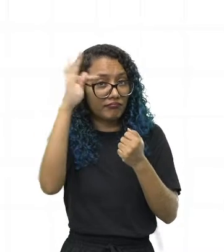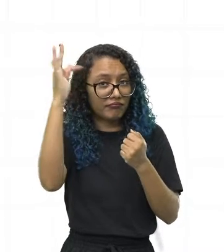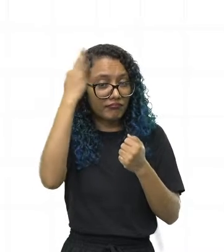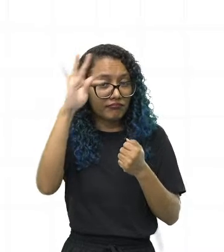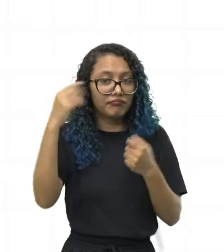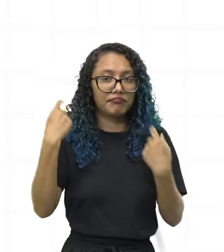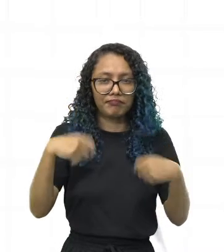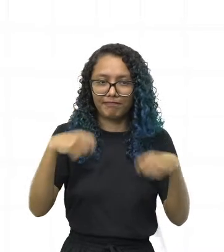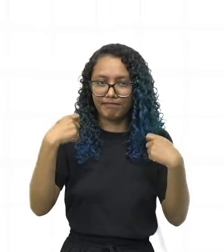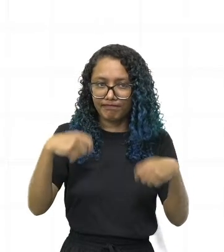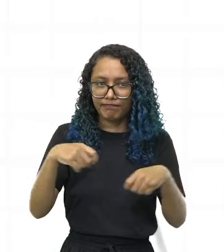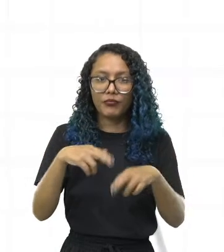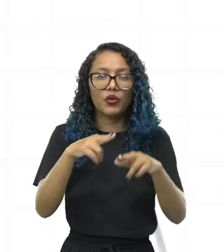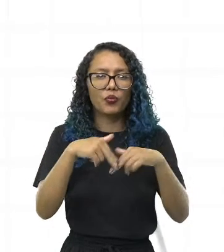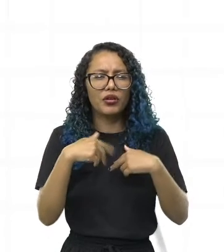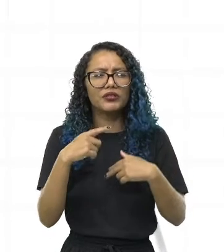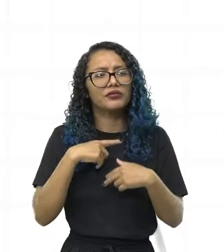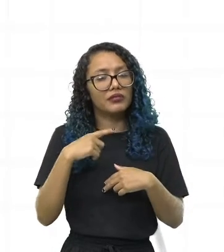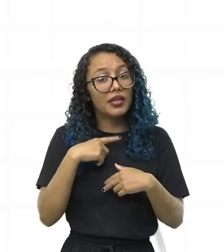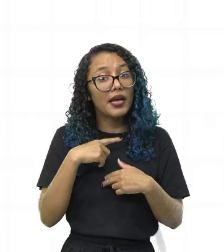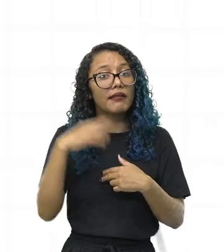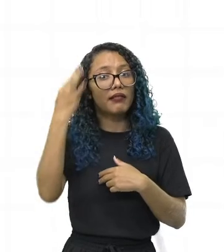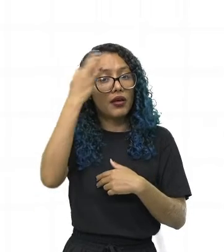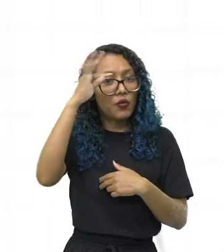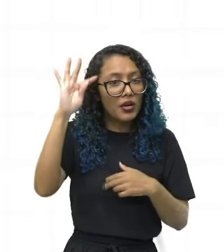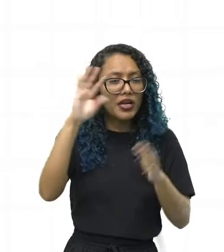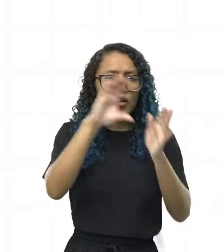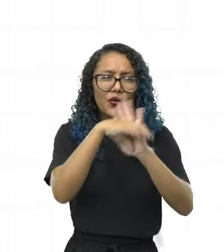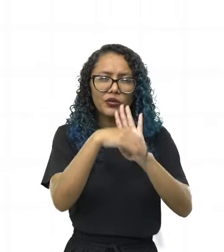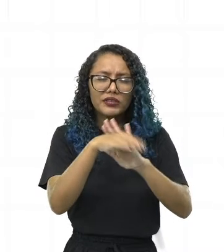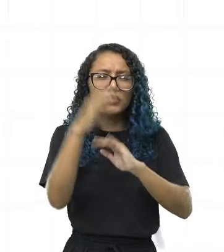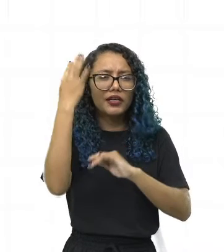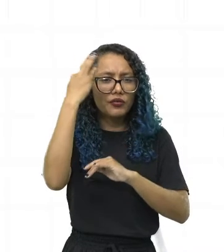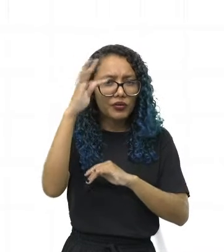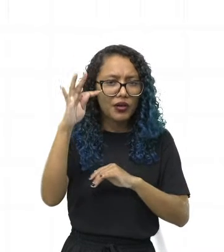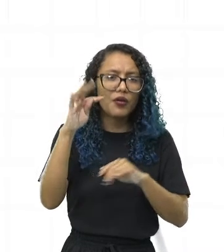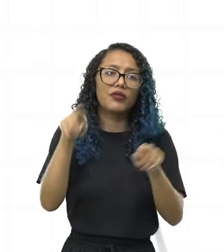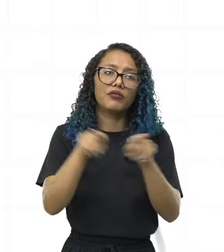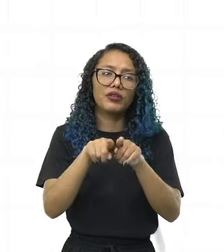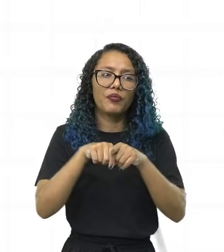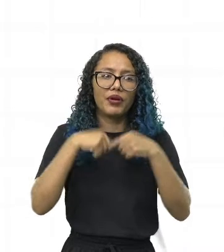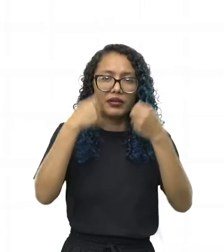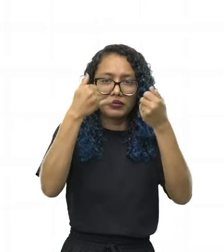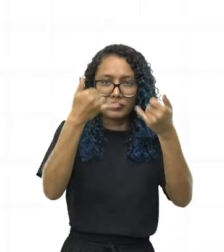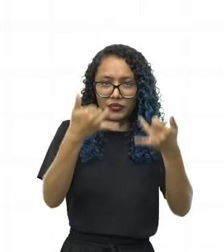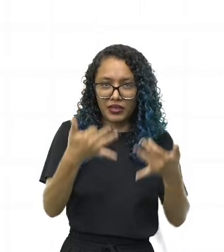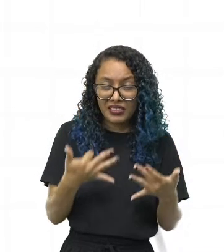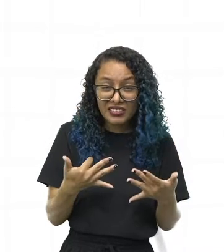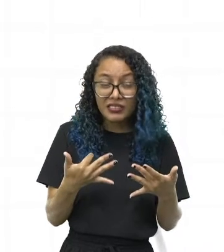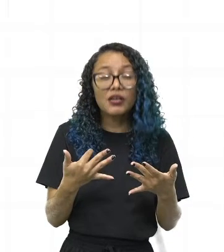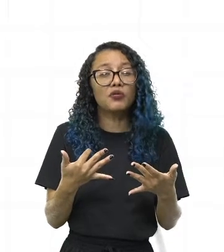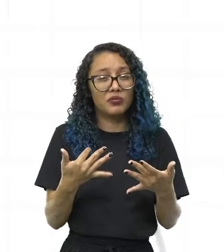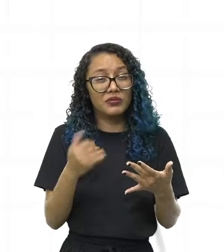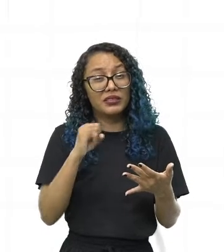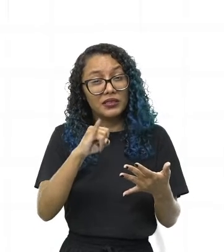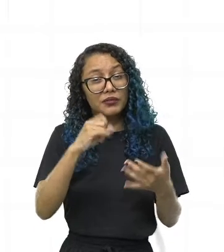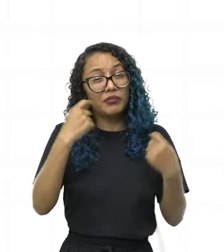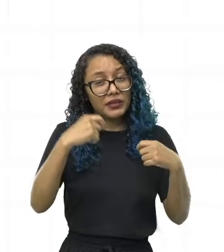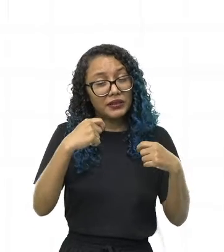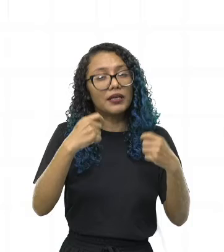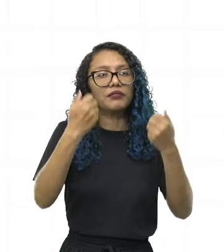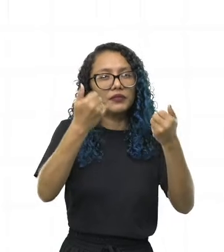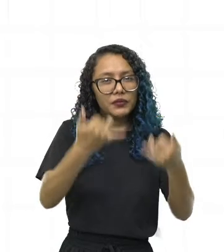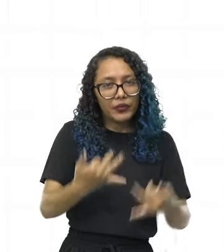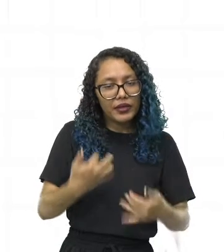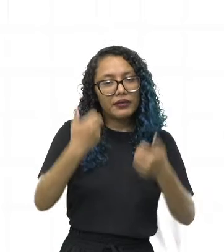isso, comumente, apresentam teorias e conceitos teóricos acompanhados de explicação sempre que necessário, tá?